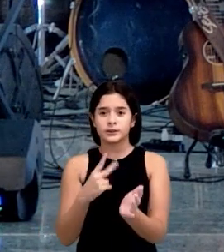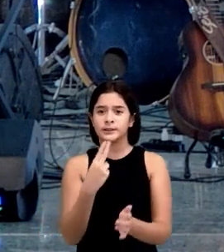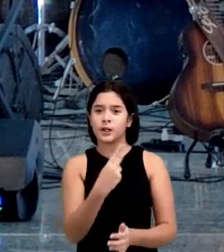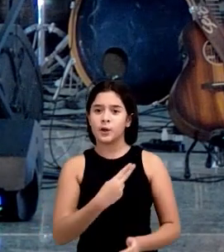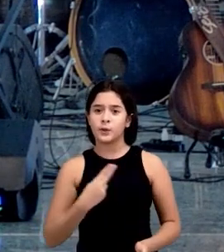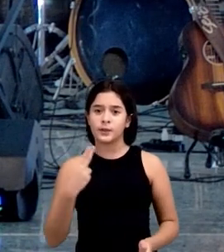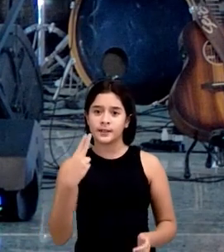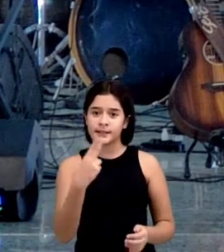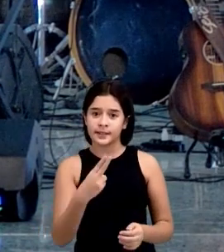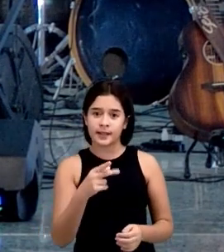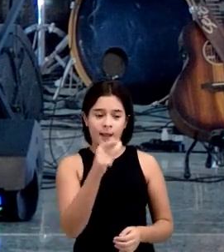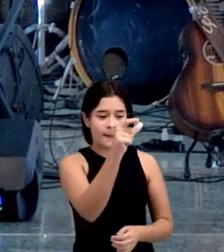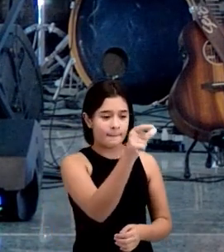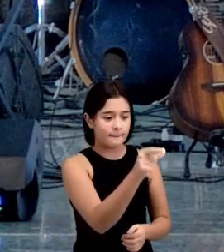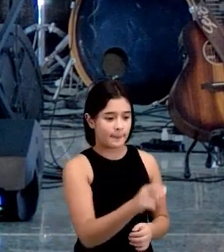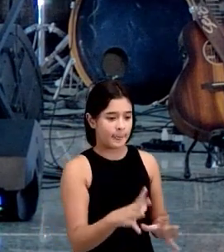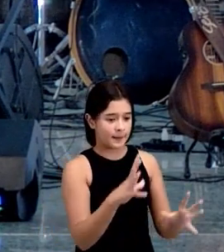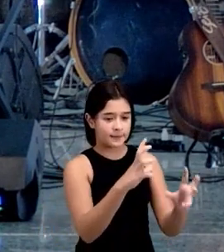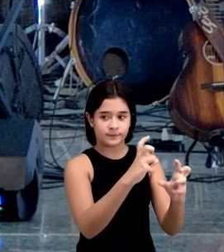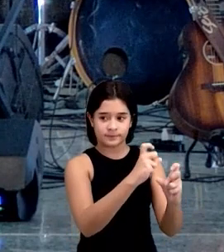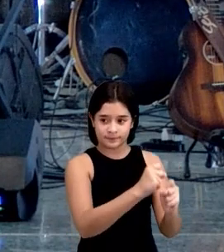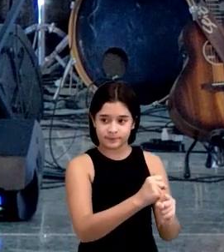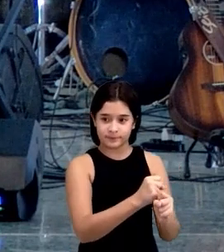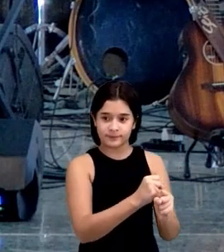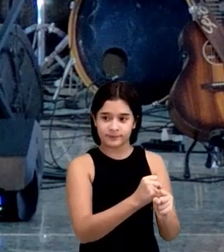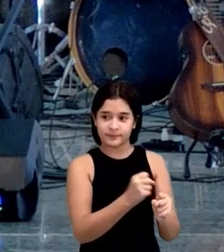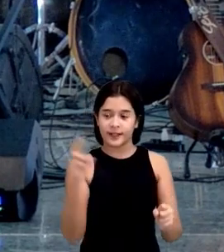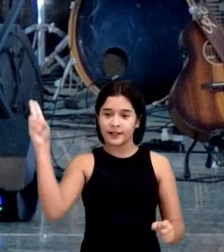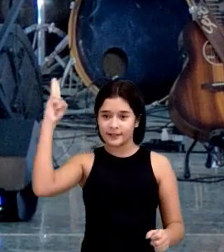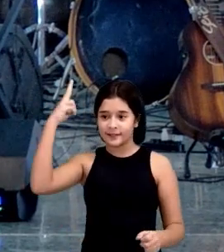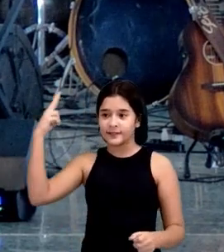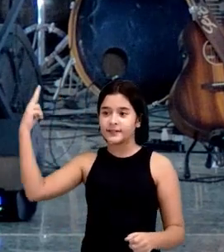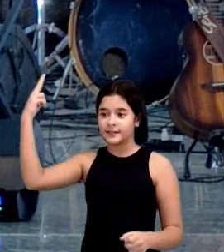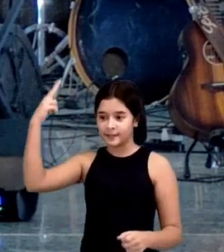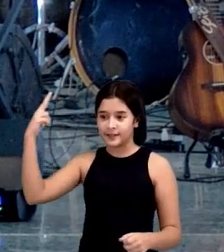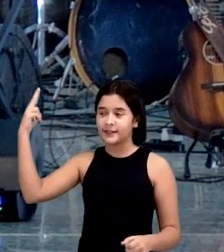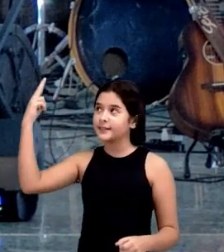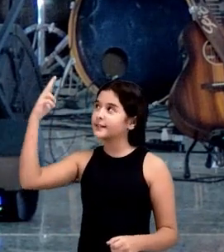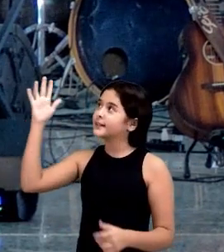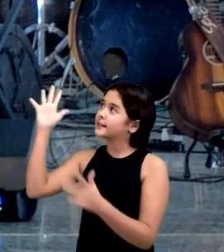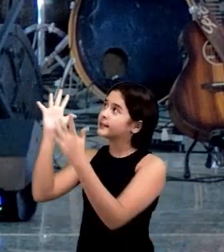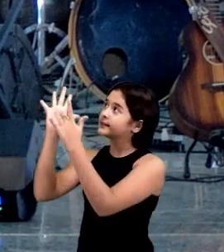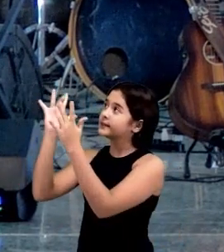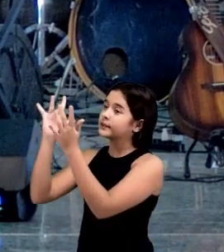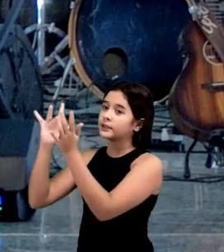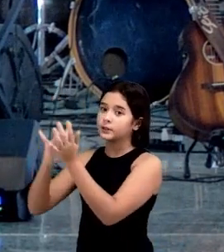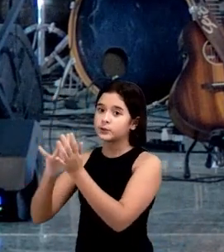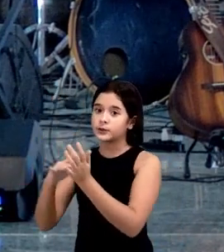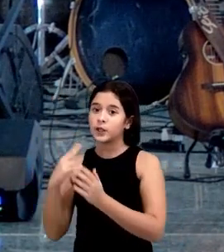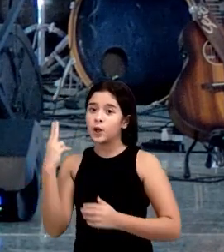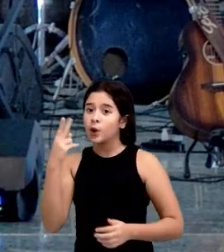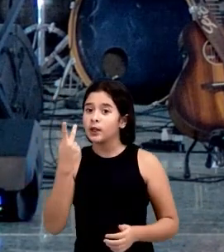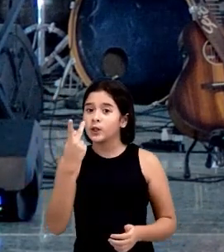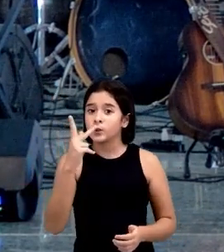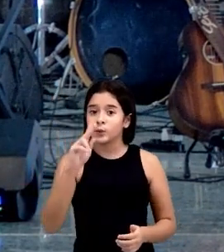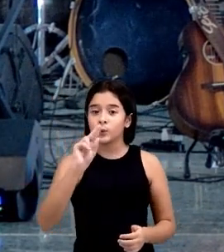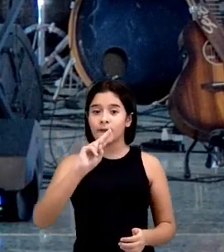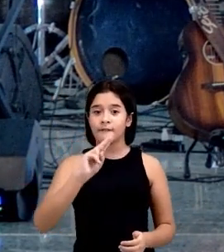Sabe o que isso está querendo dizer? Que existem pessoas perto de você hoje que estão nesse mar de escuridão, que estão